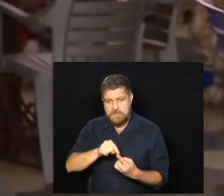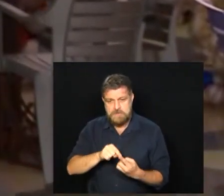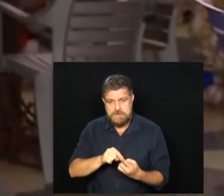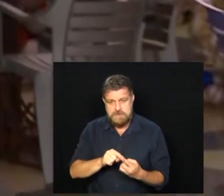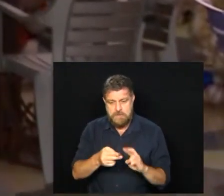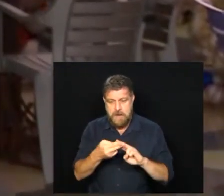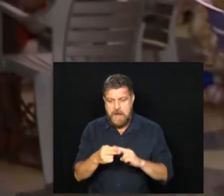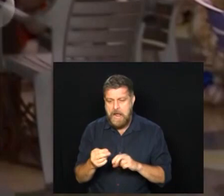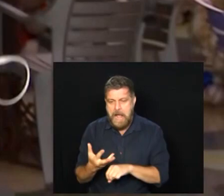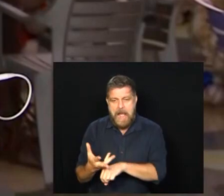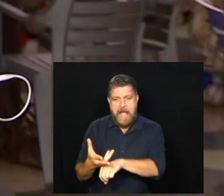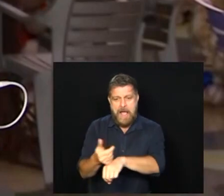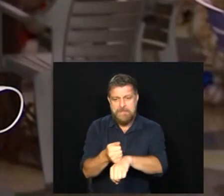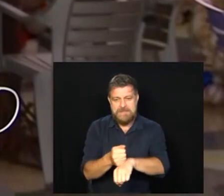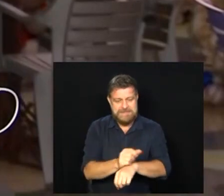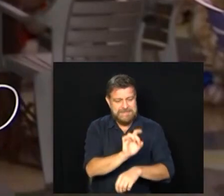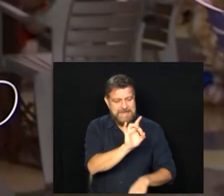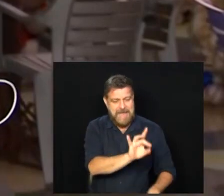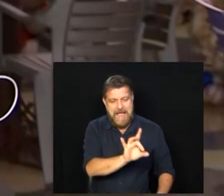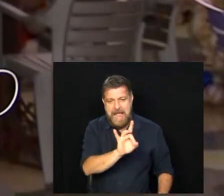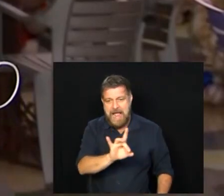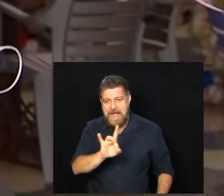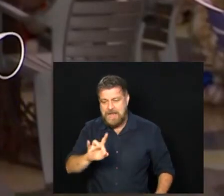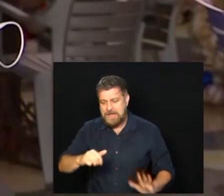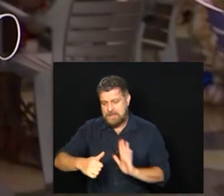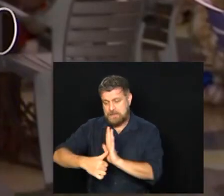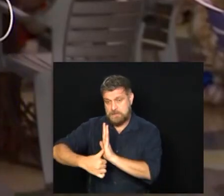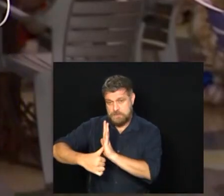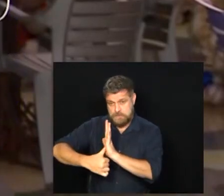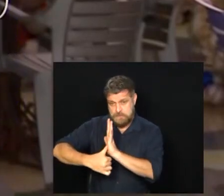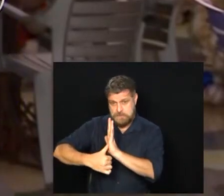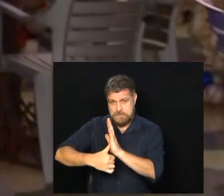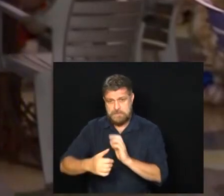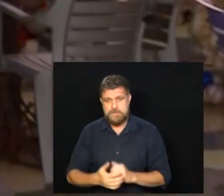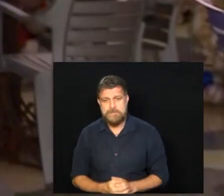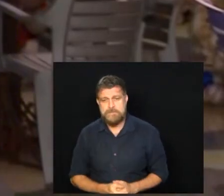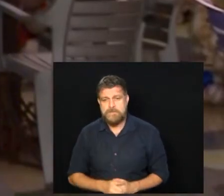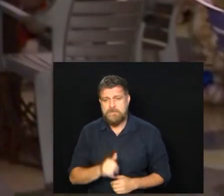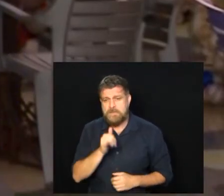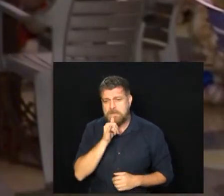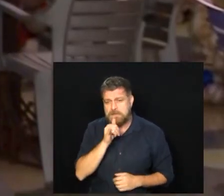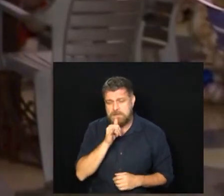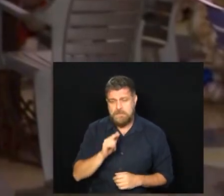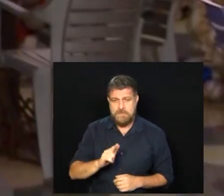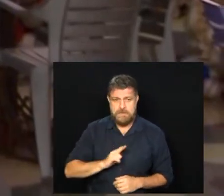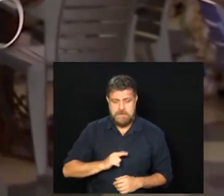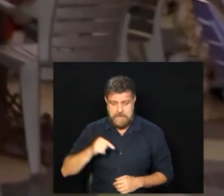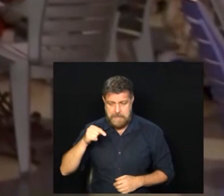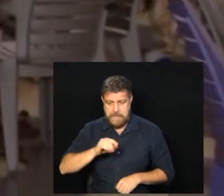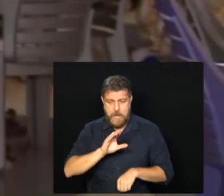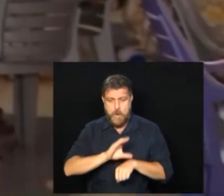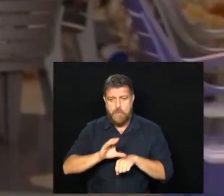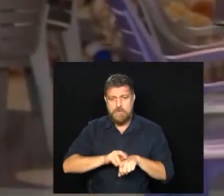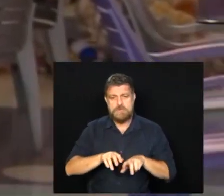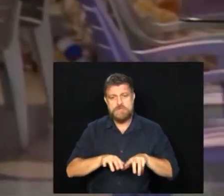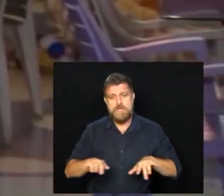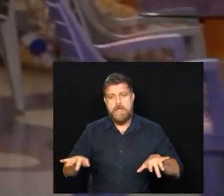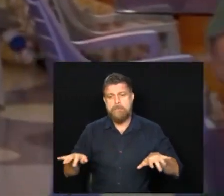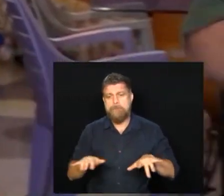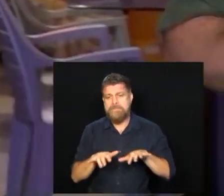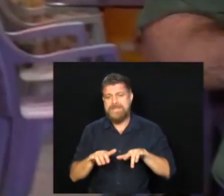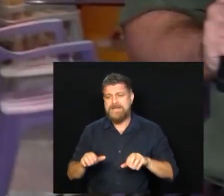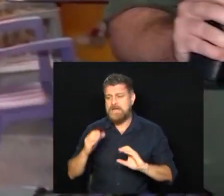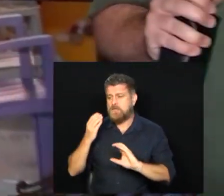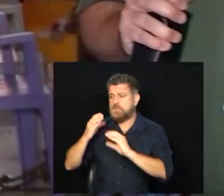habilidades e os potenciais de cada cooperado, de cada sócio, né? Então, você vai encontrar aqui cursos de piano, de